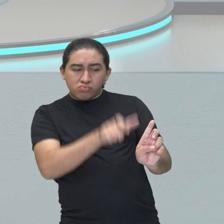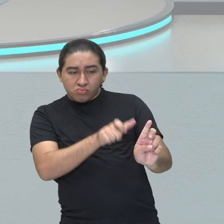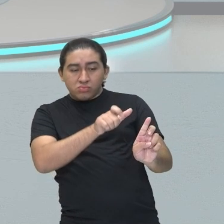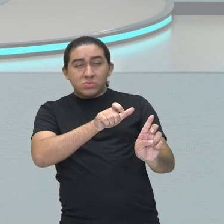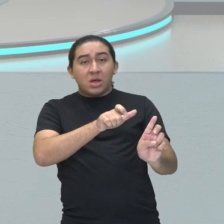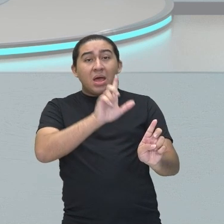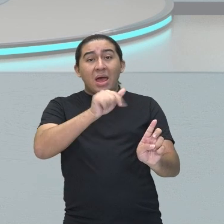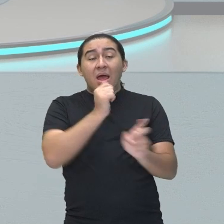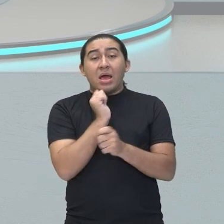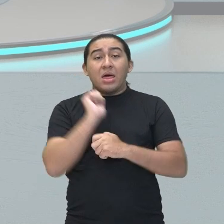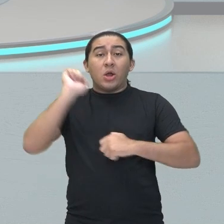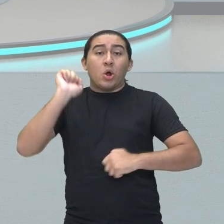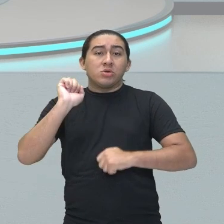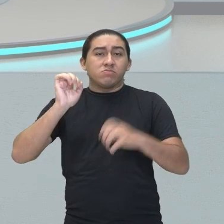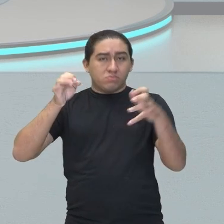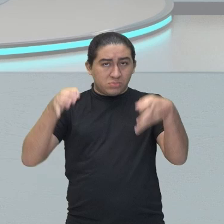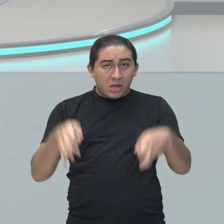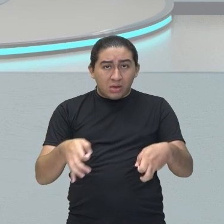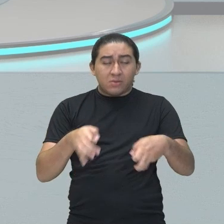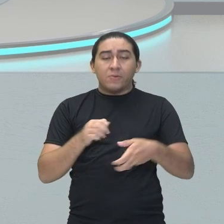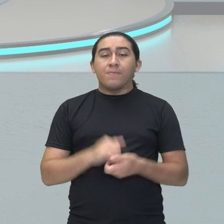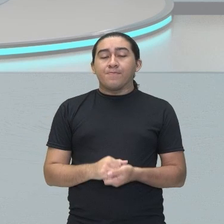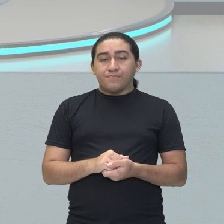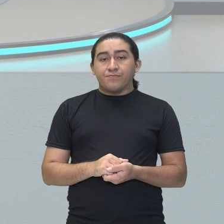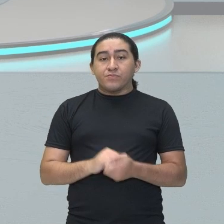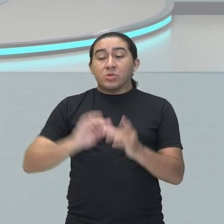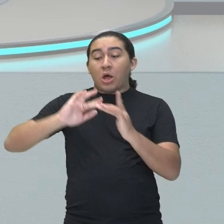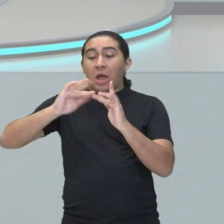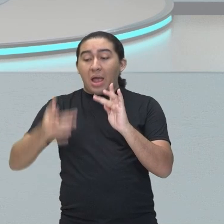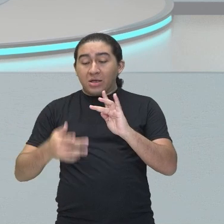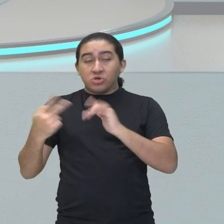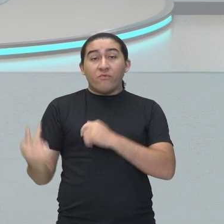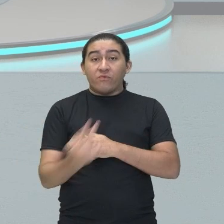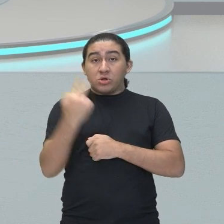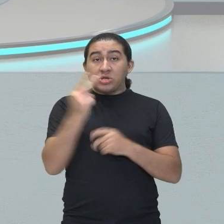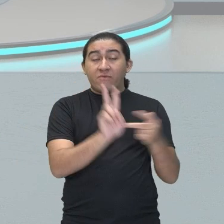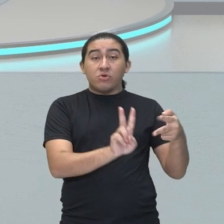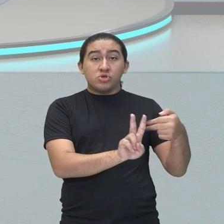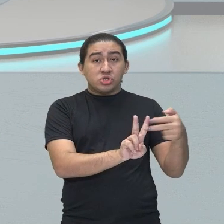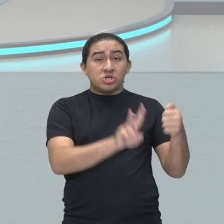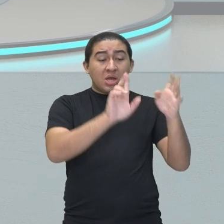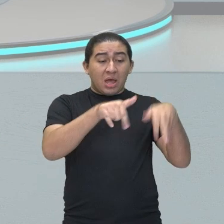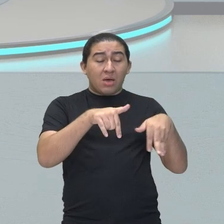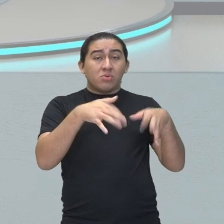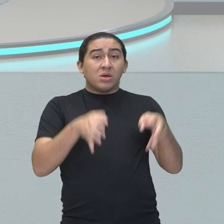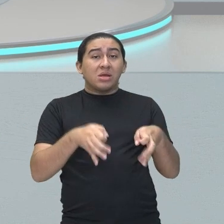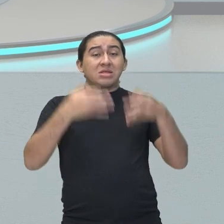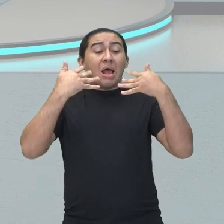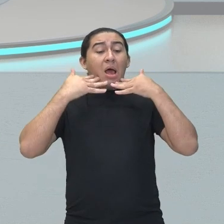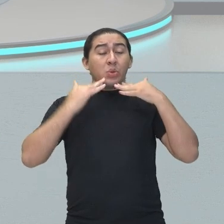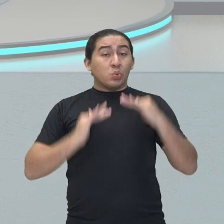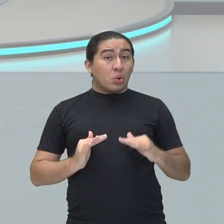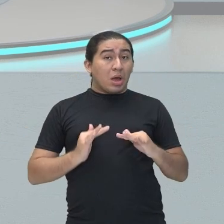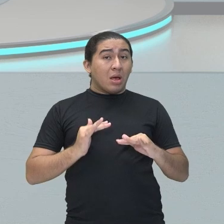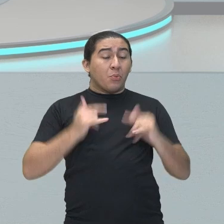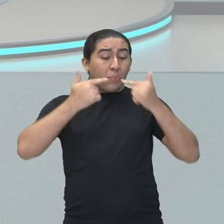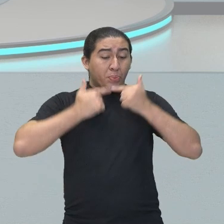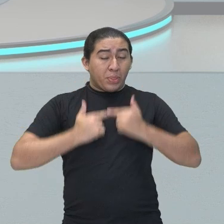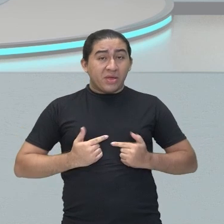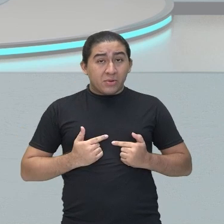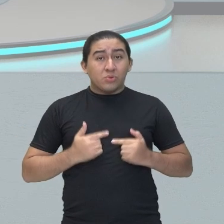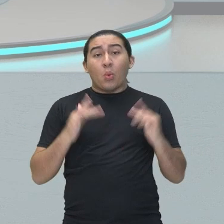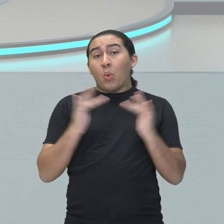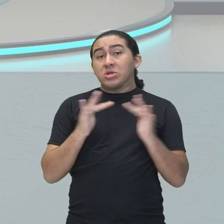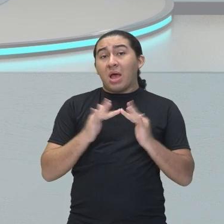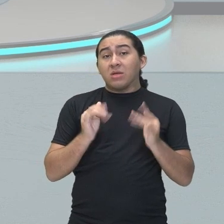um herói. Os árcades valorizavam a figura do índio como ser um puro, por ser puro e próximo à natureza.